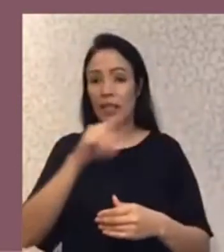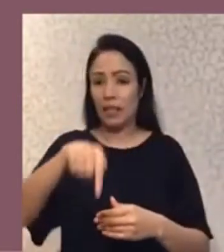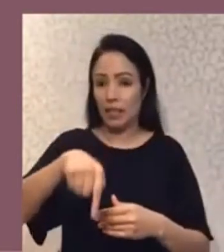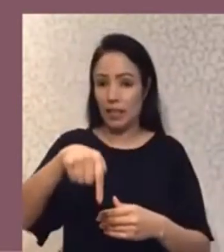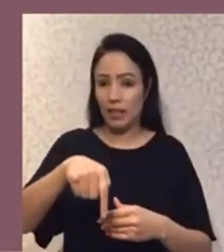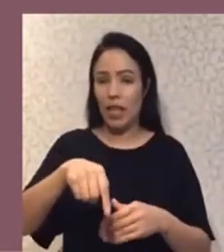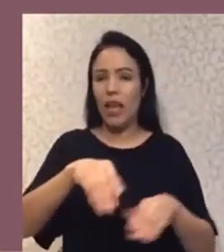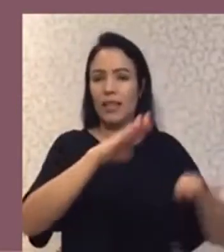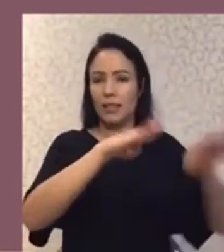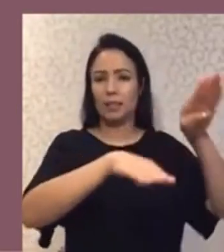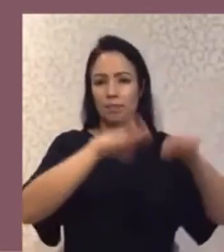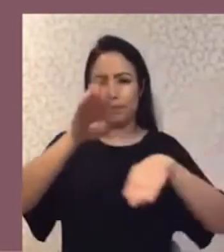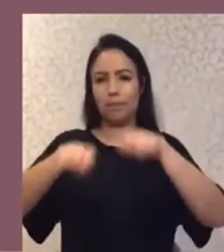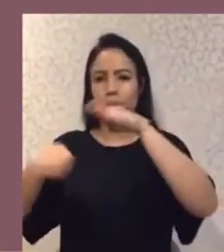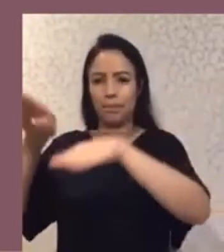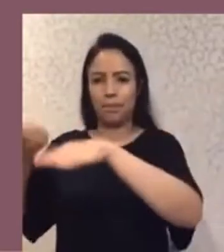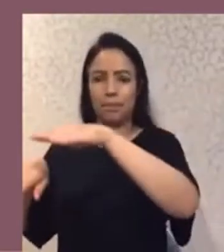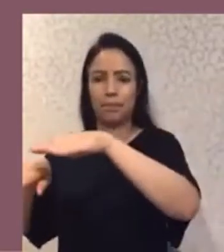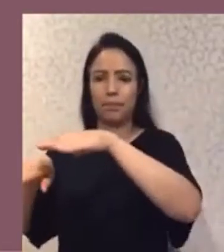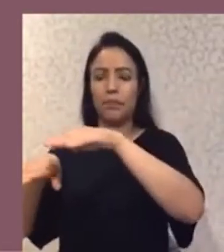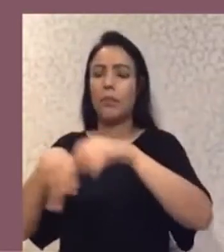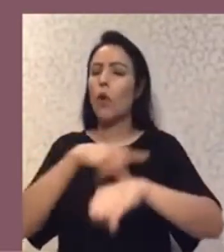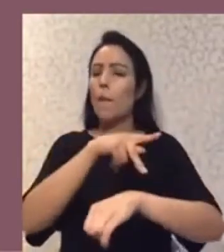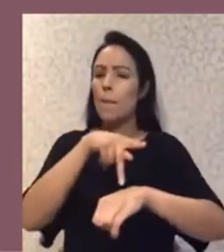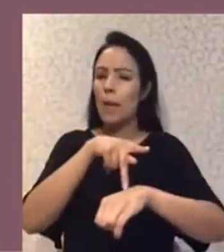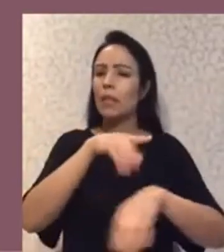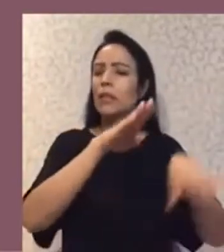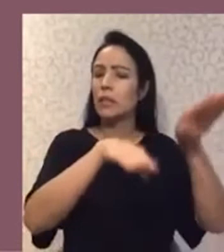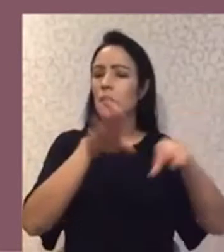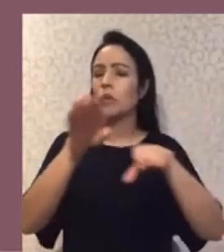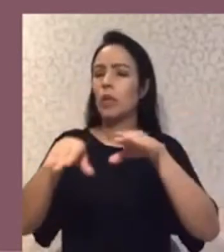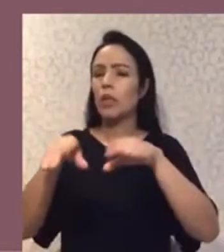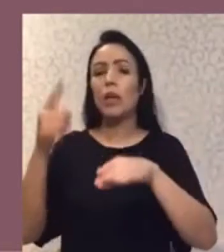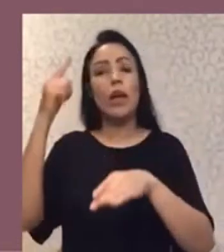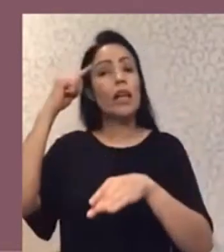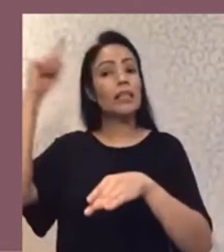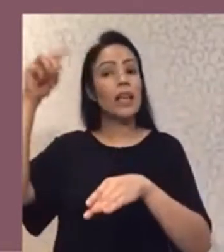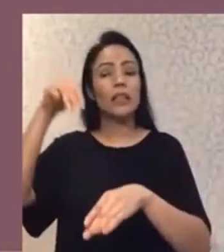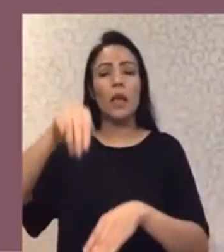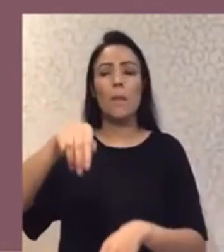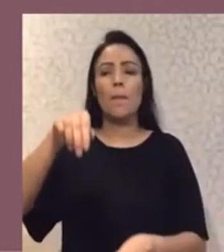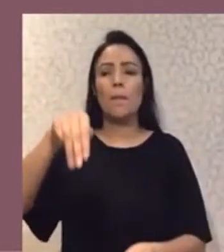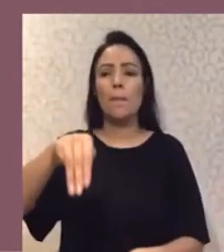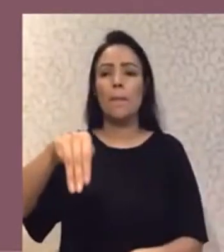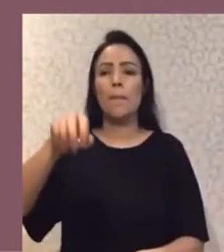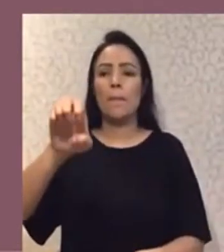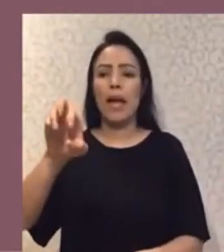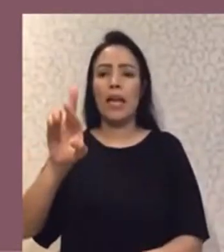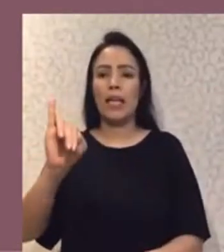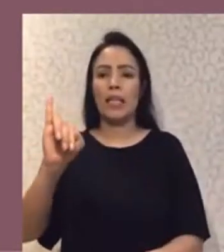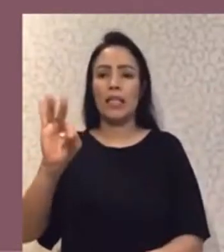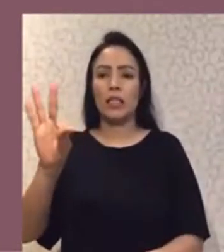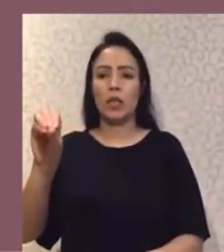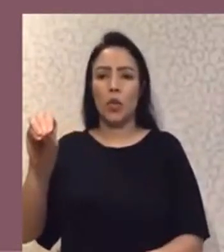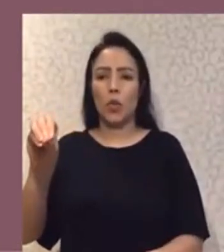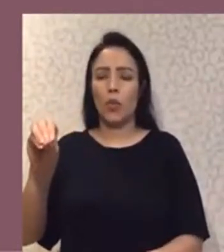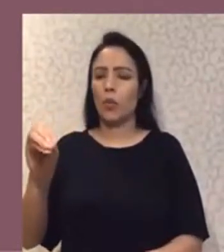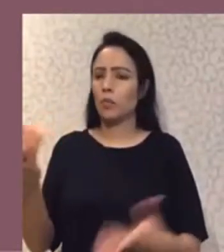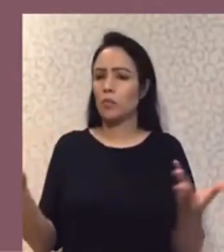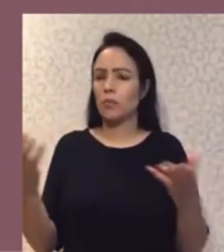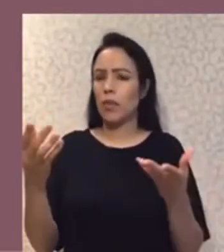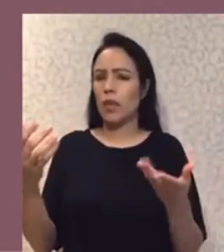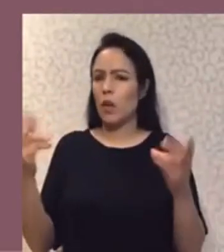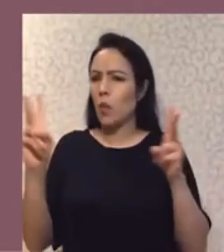né? Um país onde tem desigualdade de oportunidades, a ideia de mérito não deveria ser levado a sério, porque a gente não parte